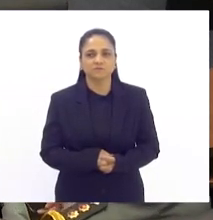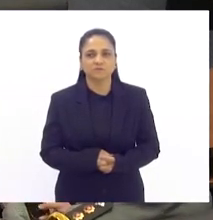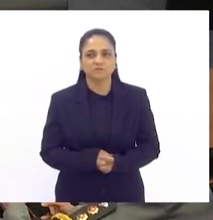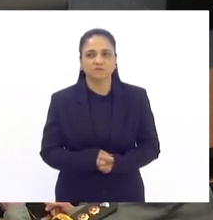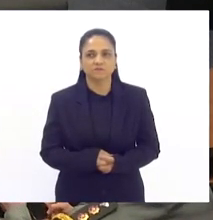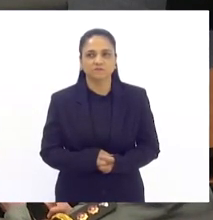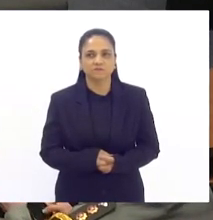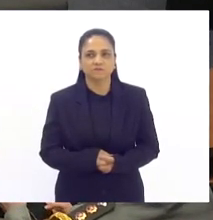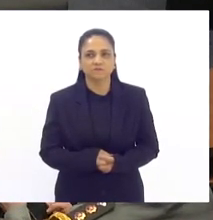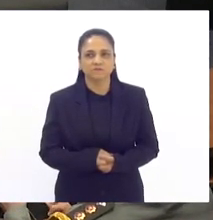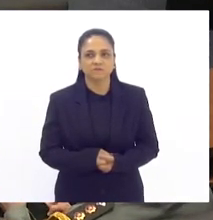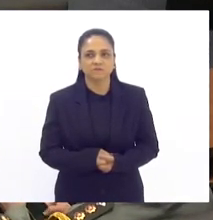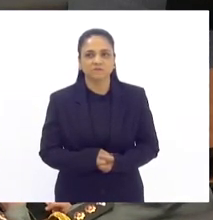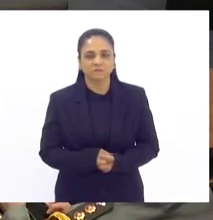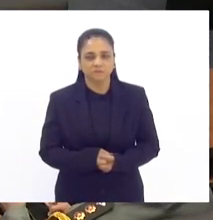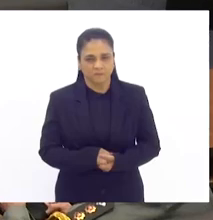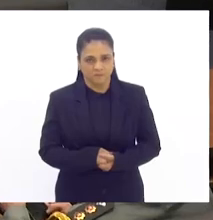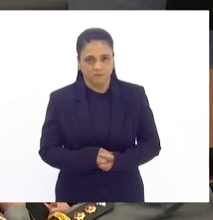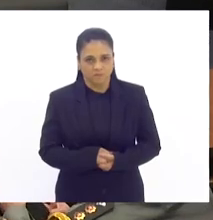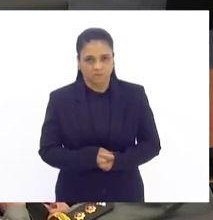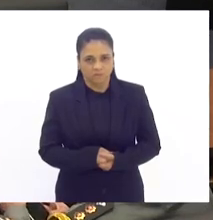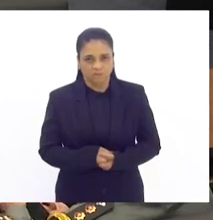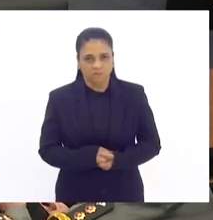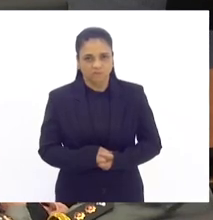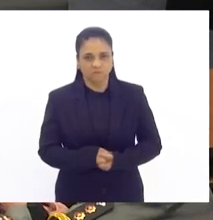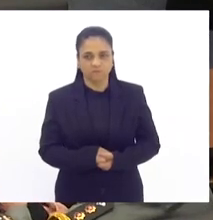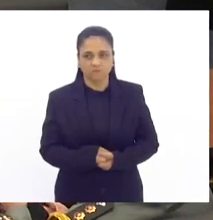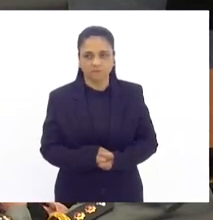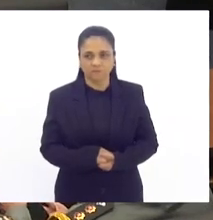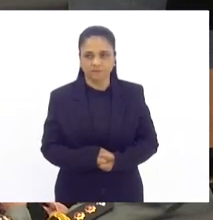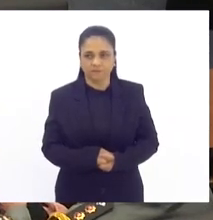Isso aqui é o que está funcionando a mesa. Ah, tá.